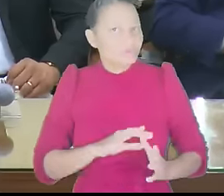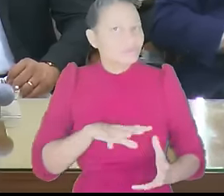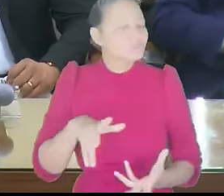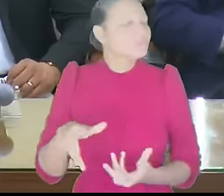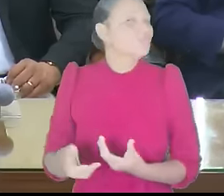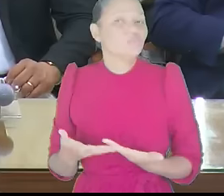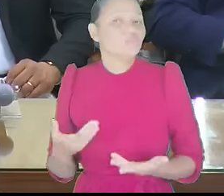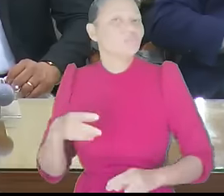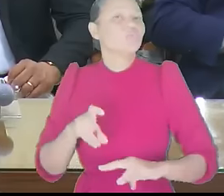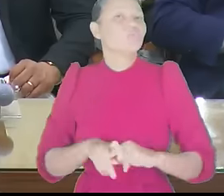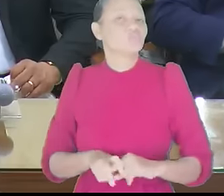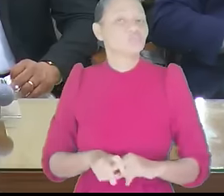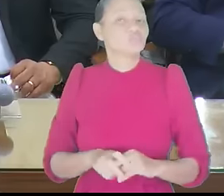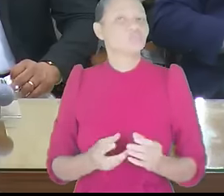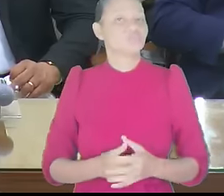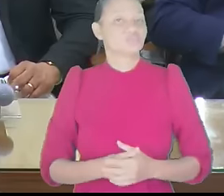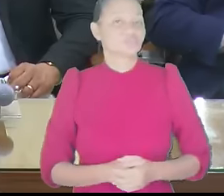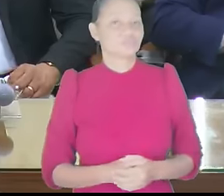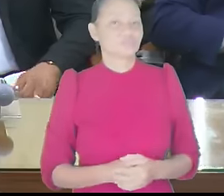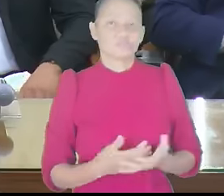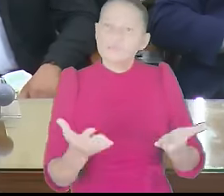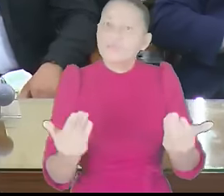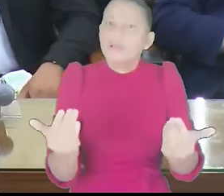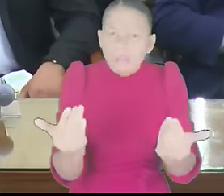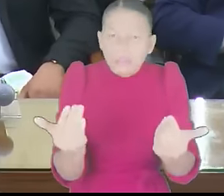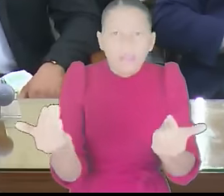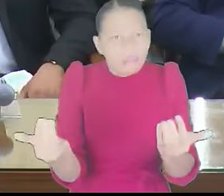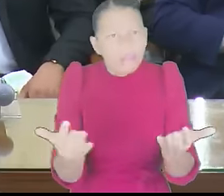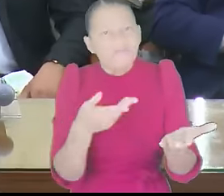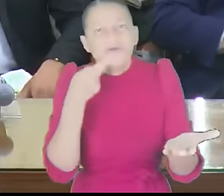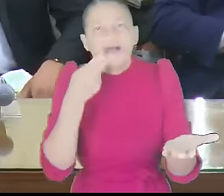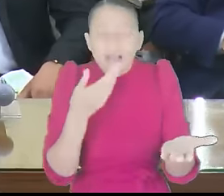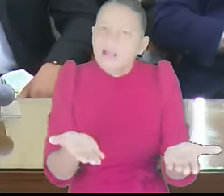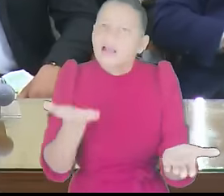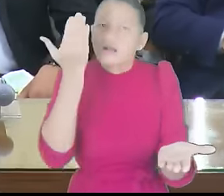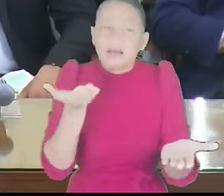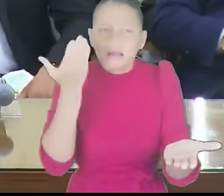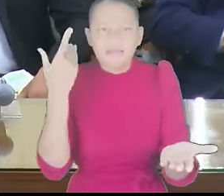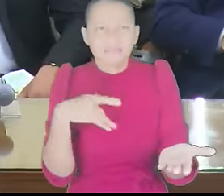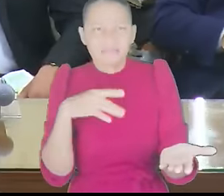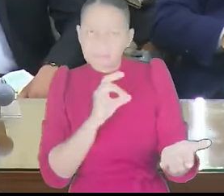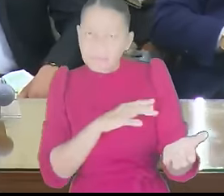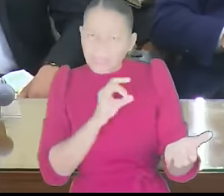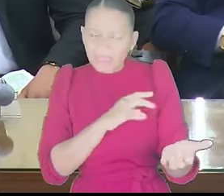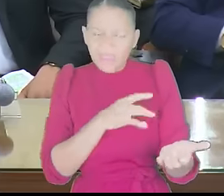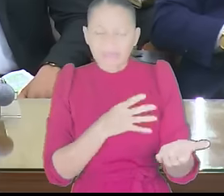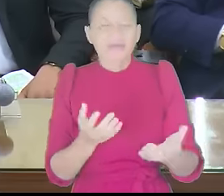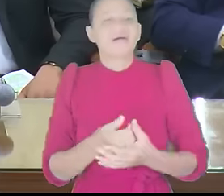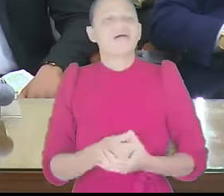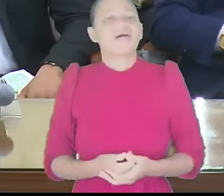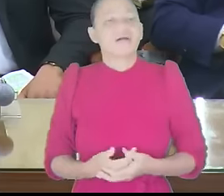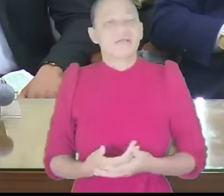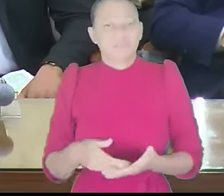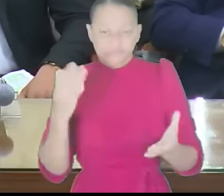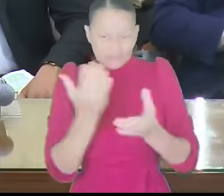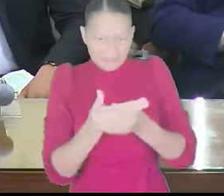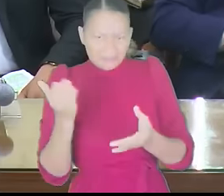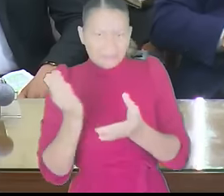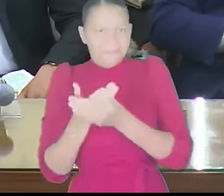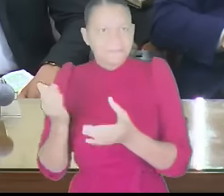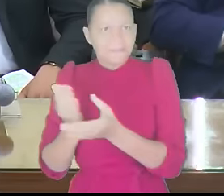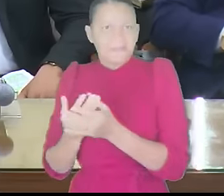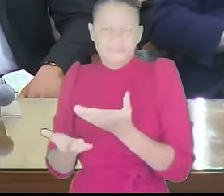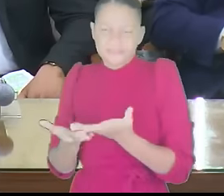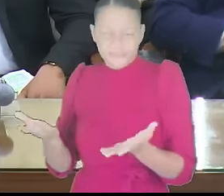lá? Eu quero que vocês digam, vocês falem alto. Estão com medo deles? Escribas e fariseus. Hoje em dia tudo é um processo, eu garanto que eles